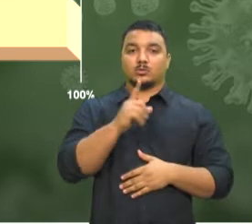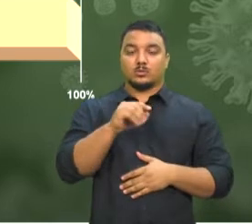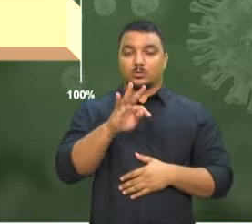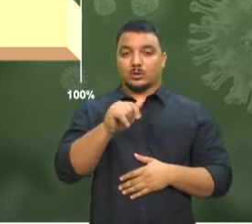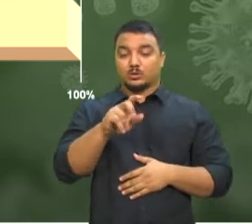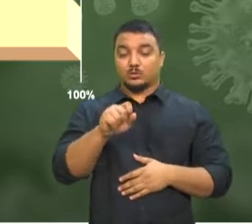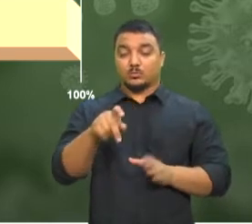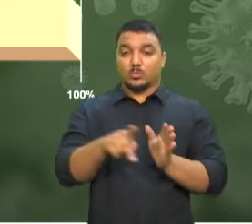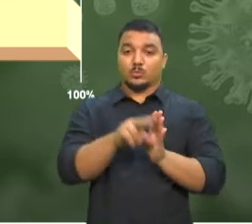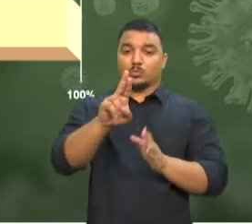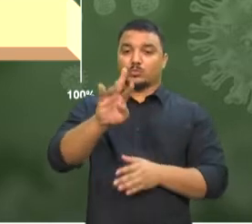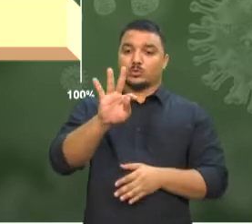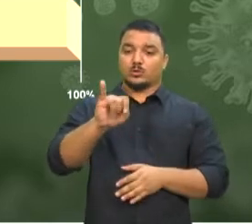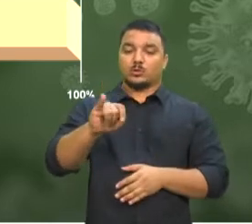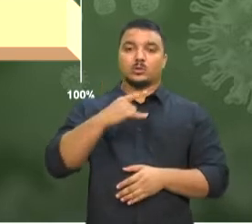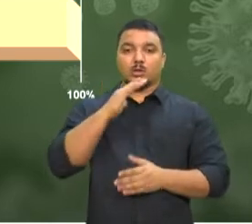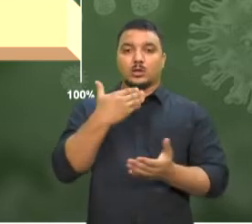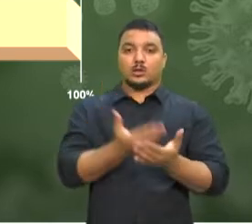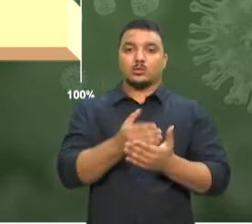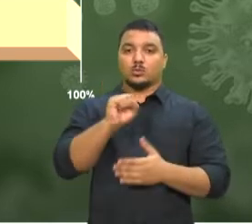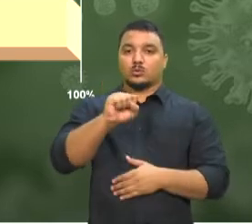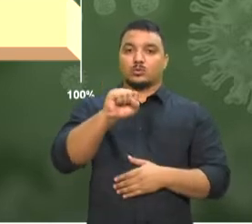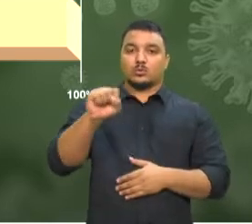Ceará ainda é hoje de